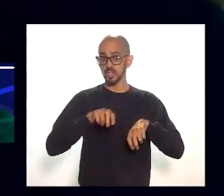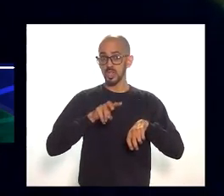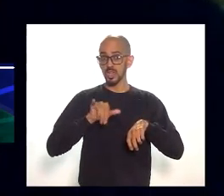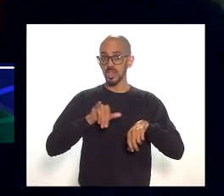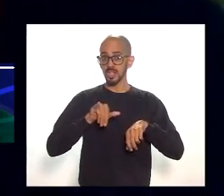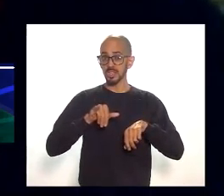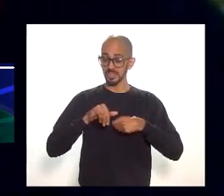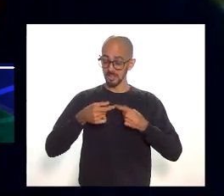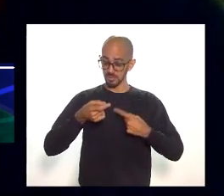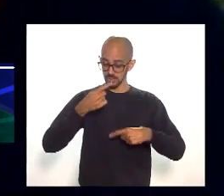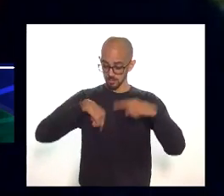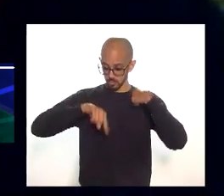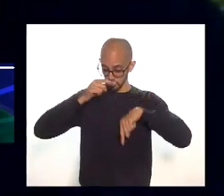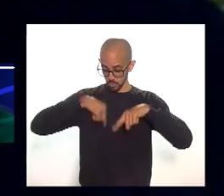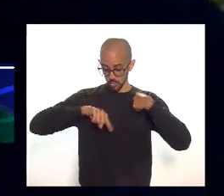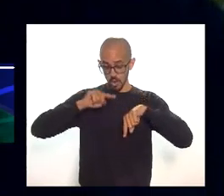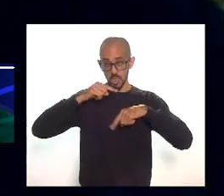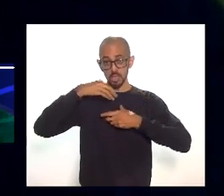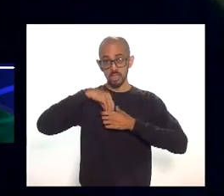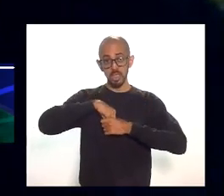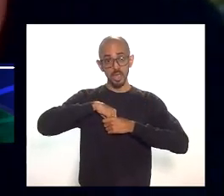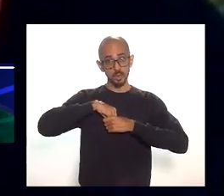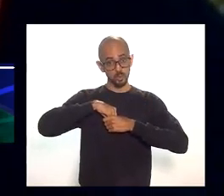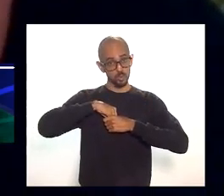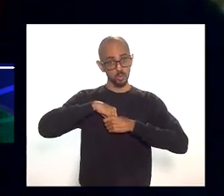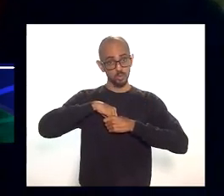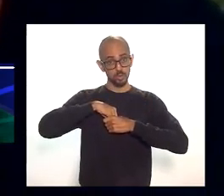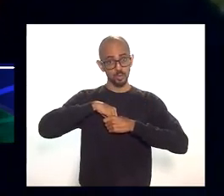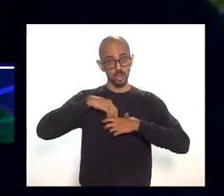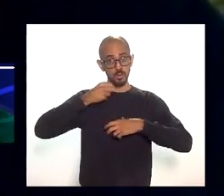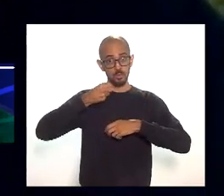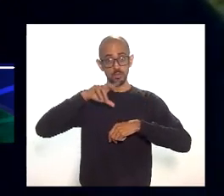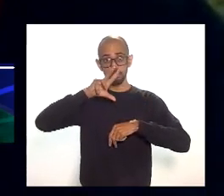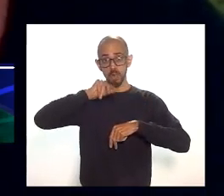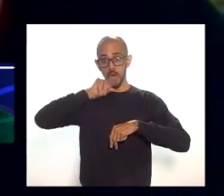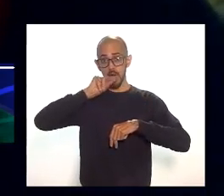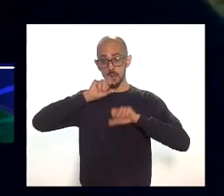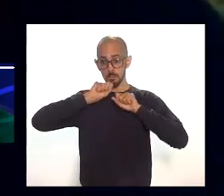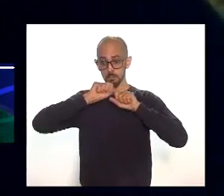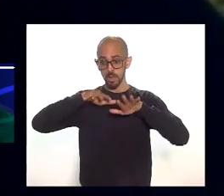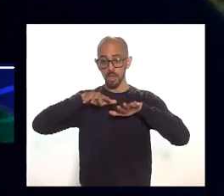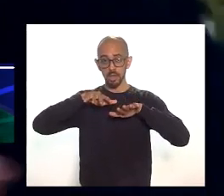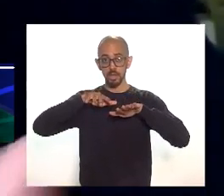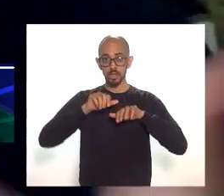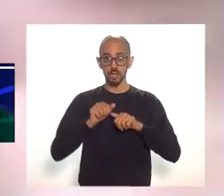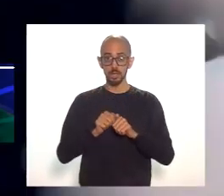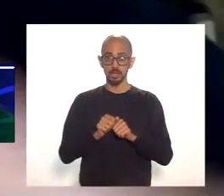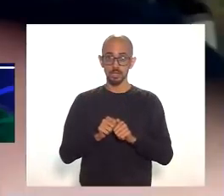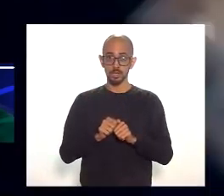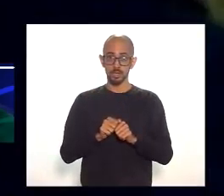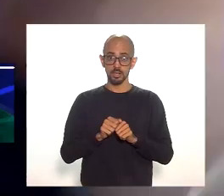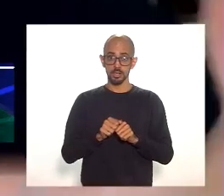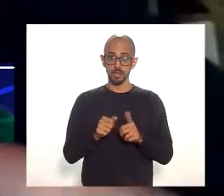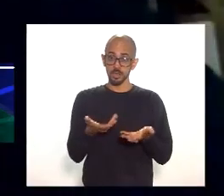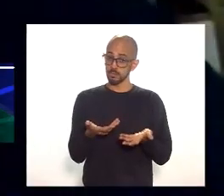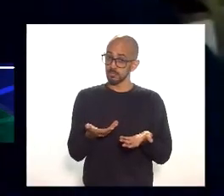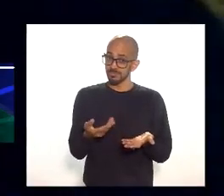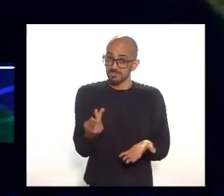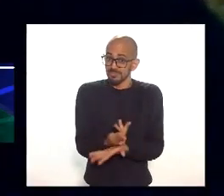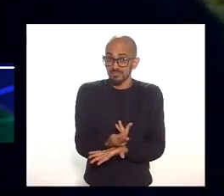de cada um de nós, né? Nas nossas gotículas, que pesam mais do que o ar, inclusive, e que a transmissão ela